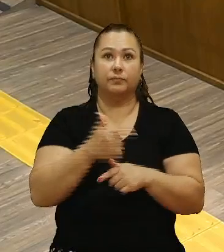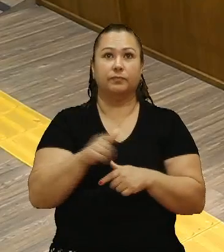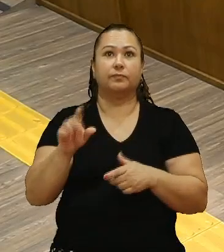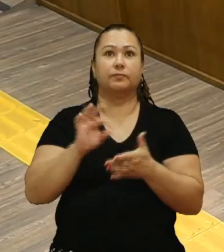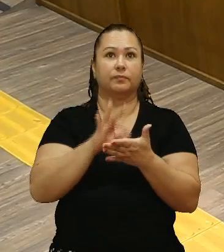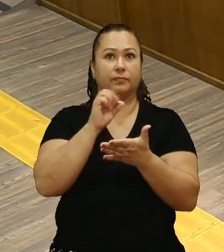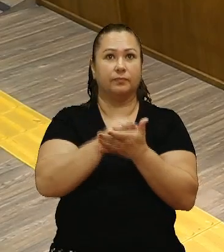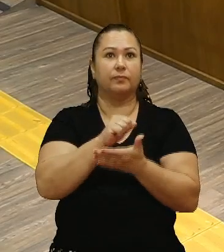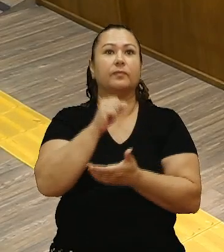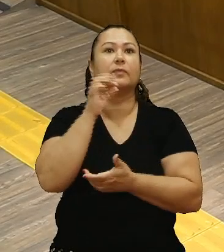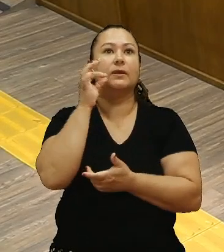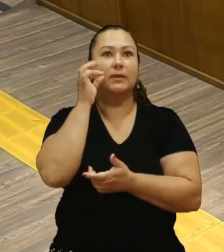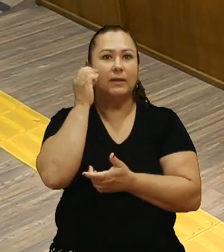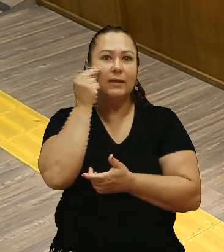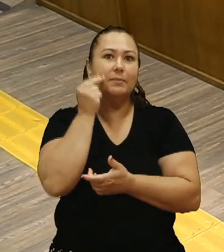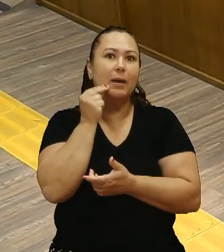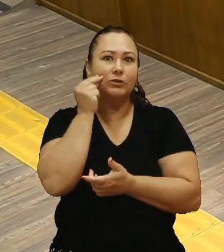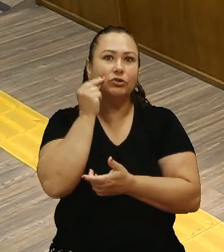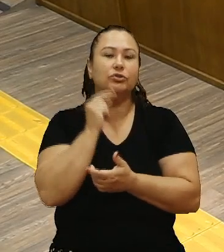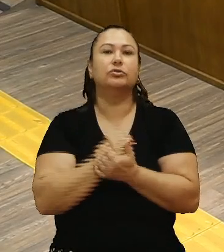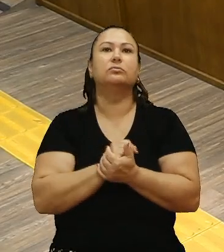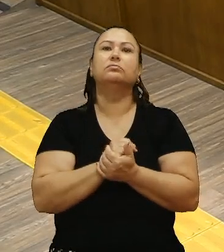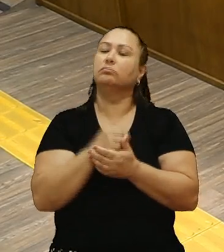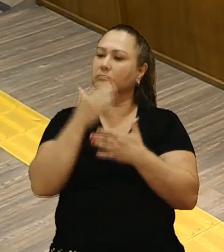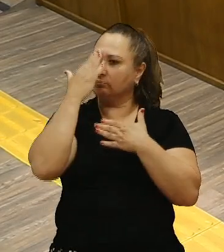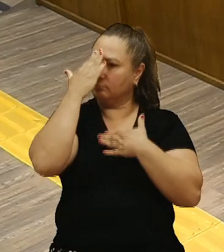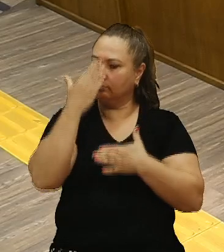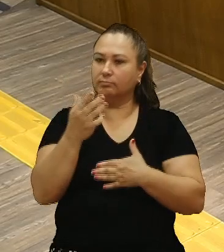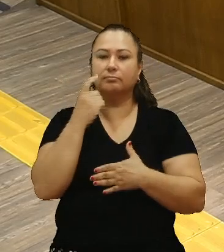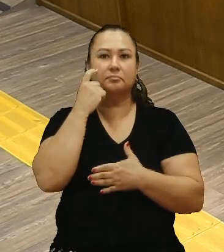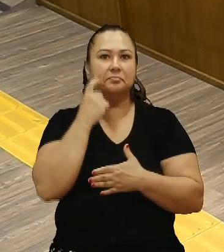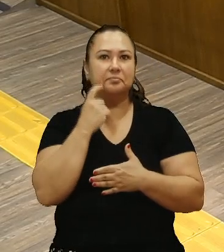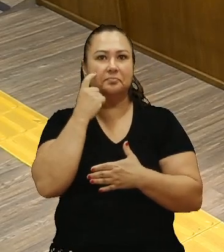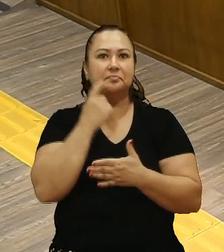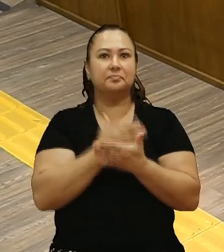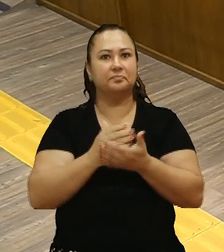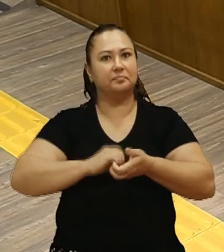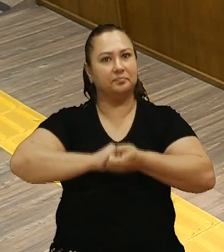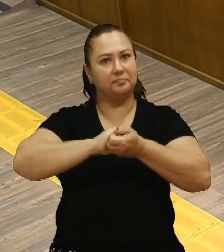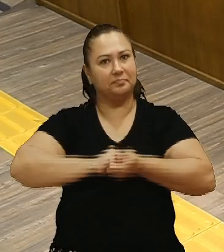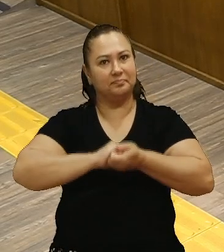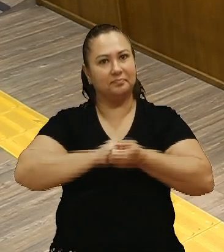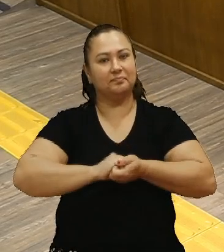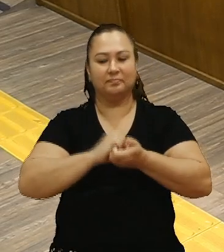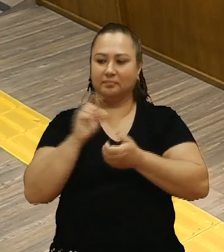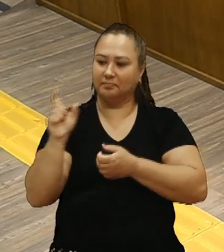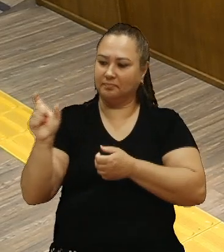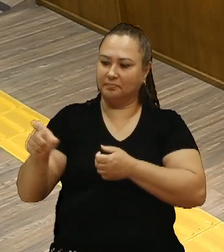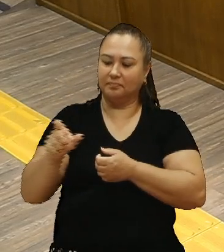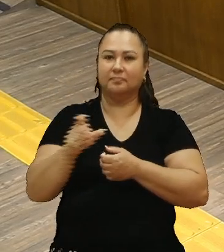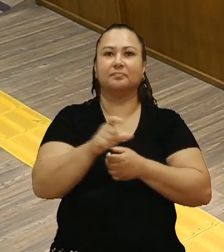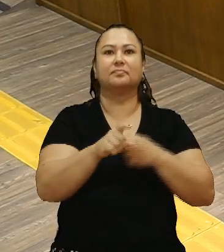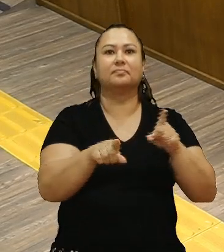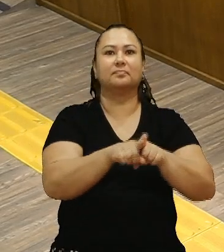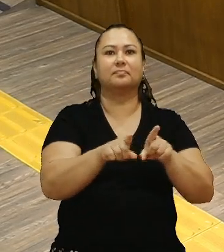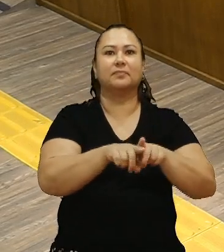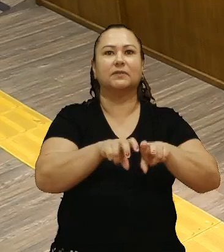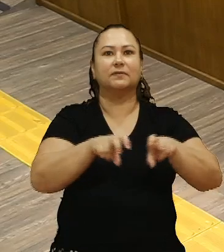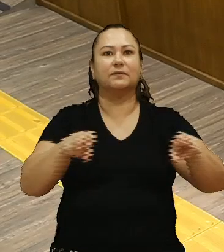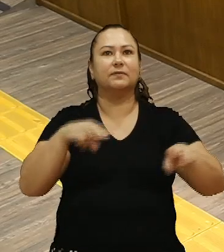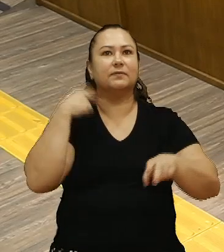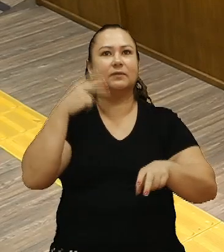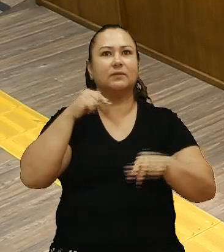Cláudio Libardi, da tribuna. Muito obrigado, presidente Wagner. Eu queria primeiro começar cumprimentando o senhor, cumprimentar os demais vereadores dessa Casa Legislativa